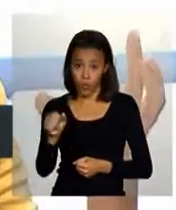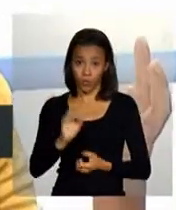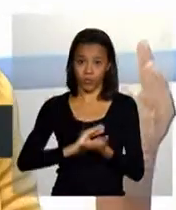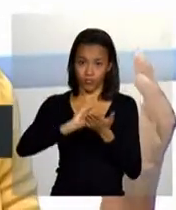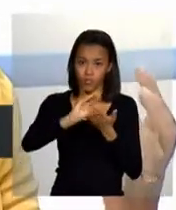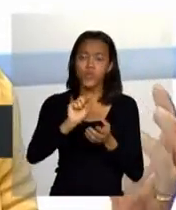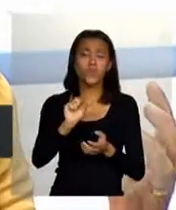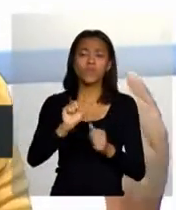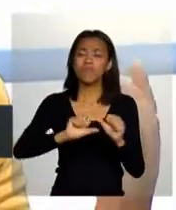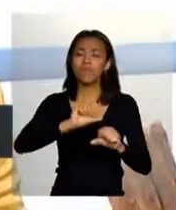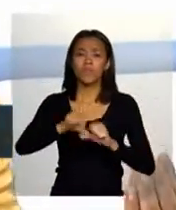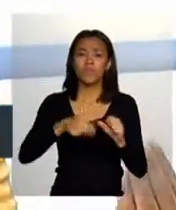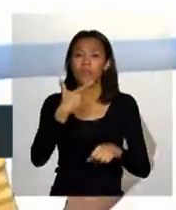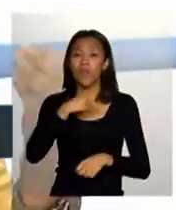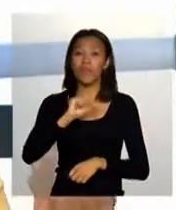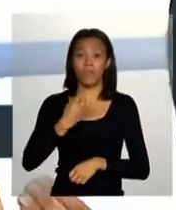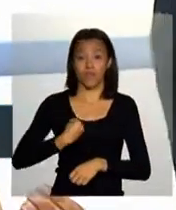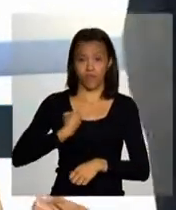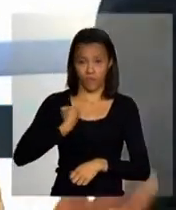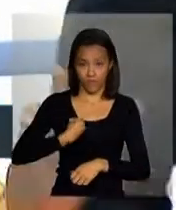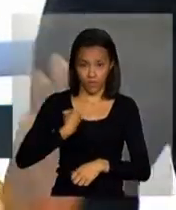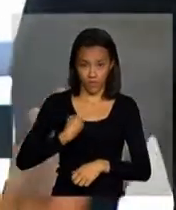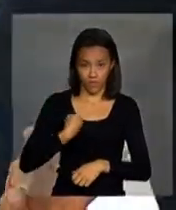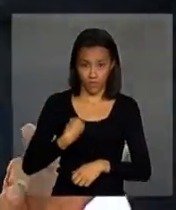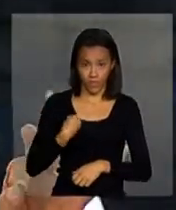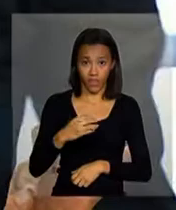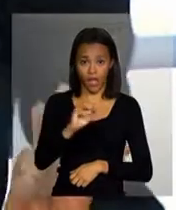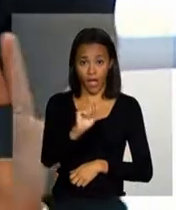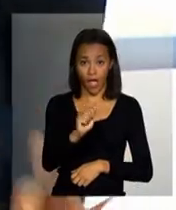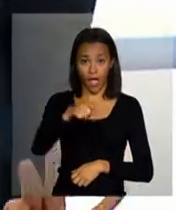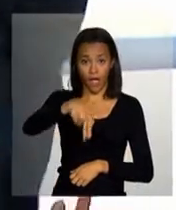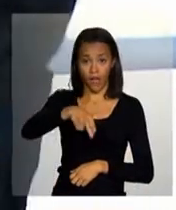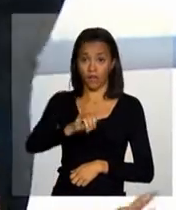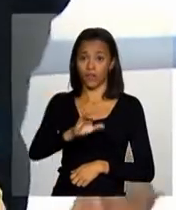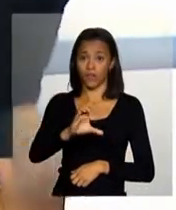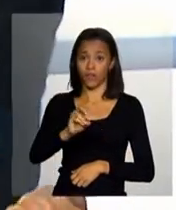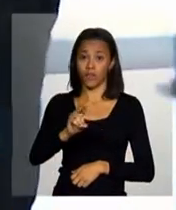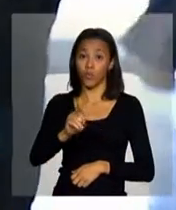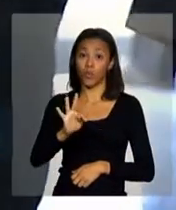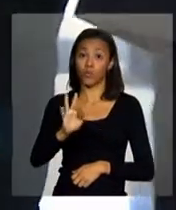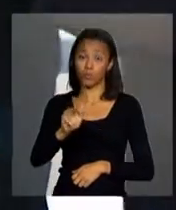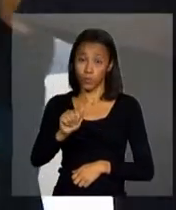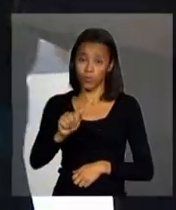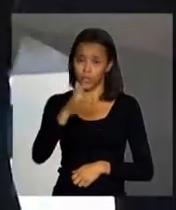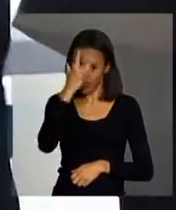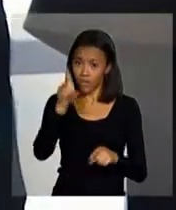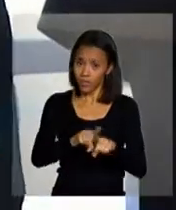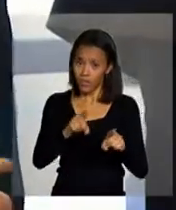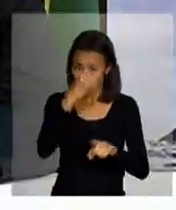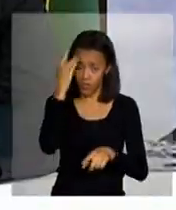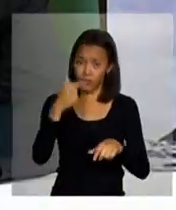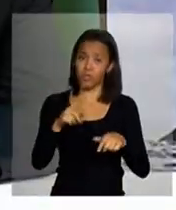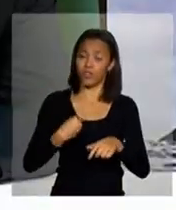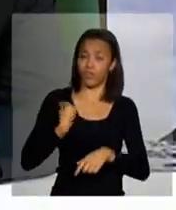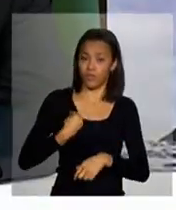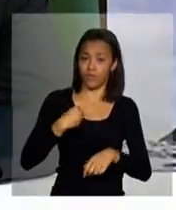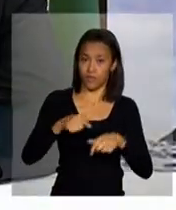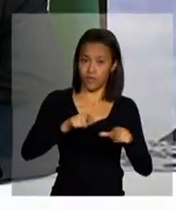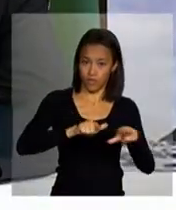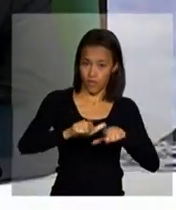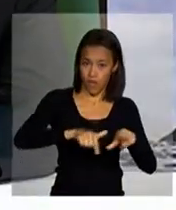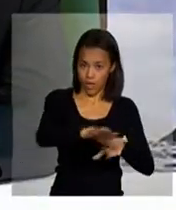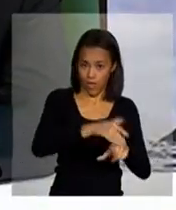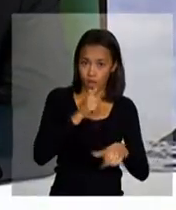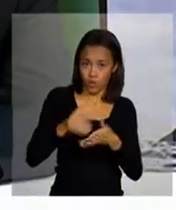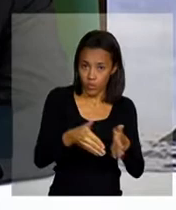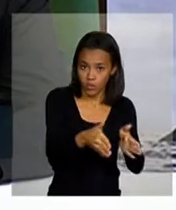que muda para quem sobrevive da aquicultura e o pescador de rios, que faz o extrativismo de rios? O que muda é que ele deve